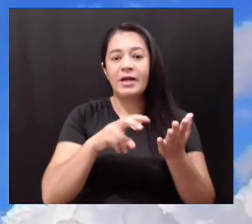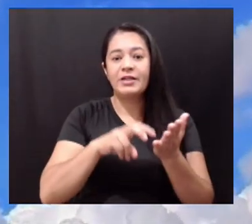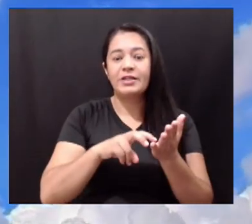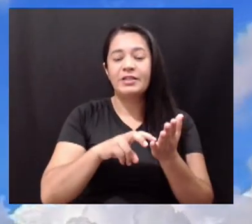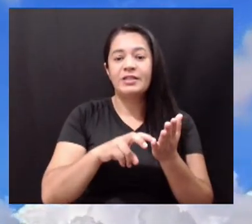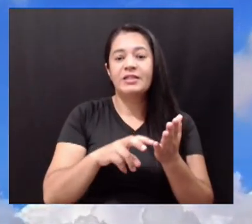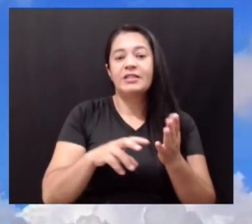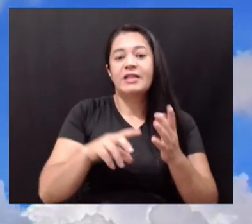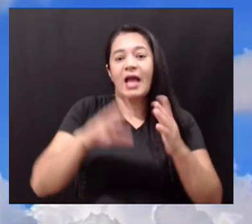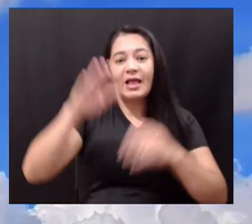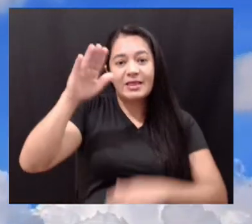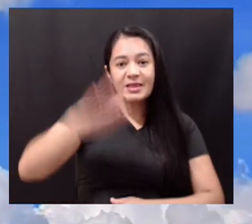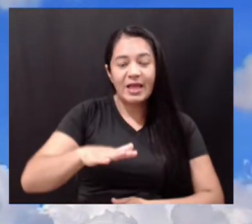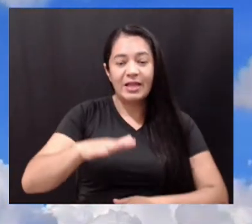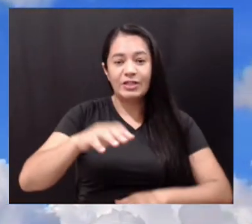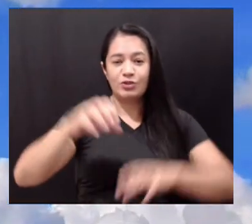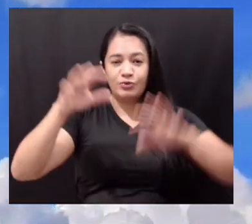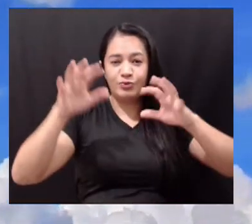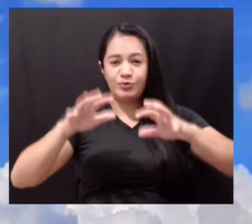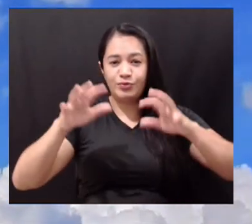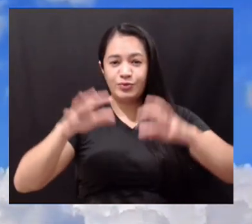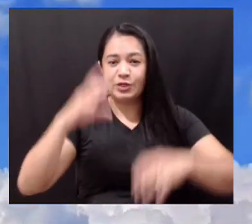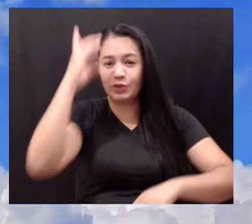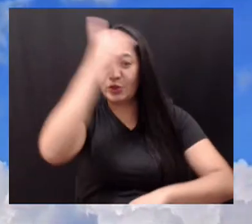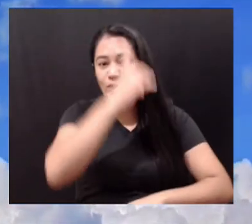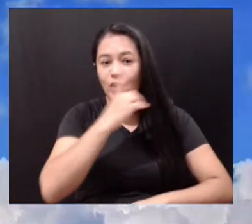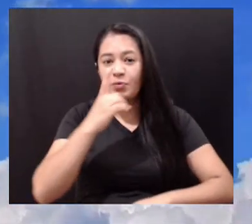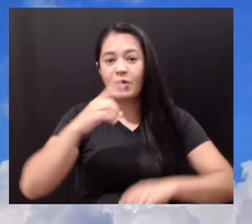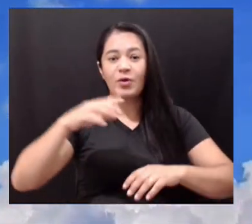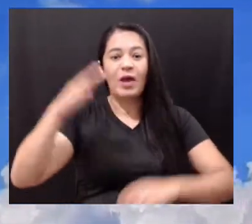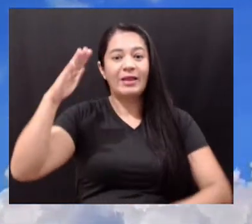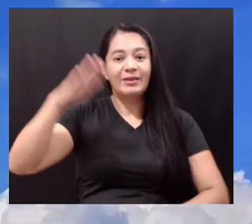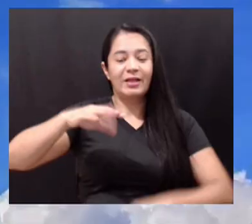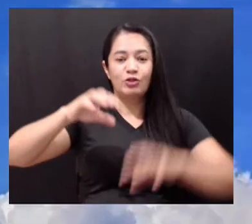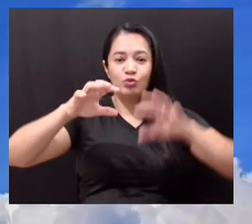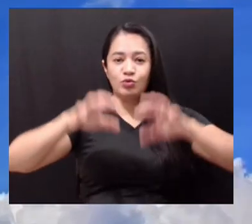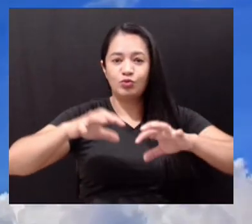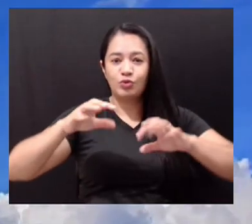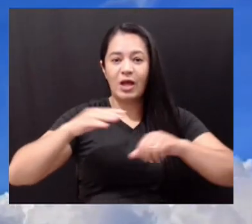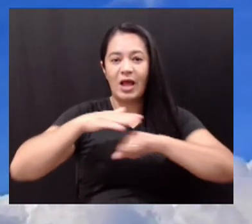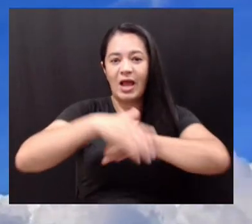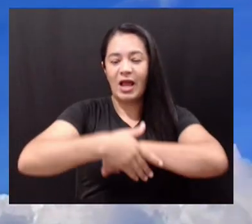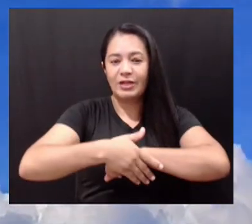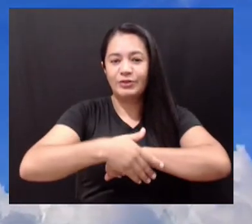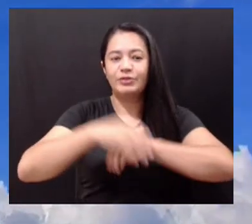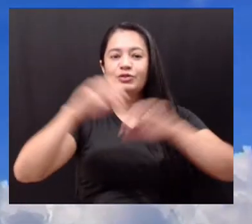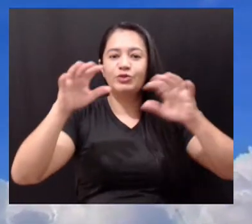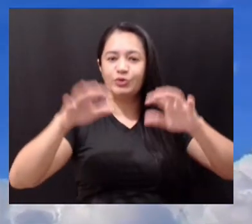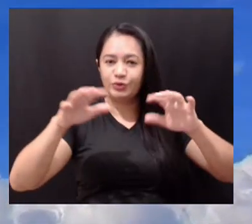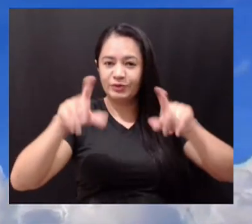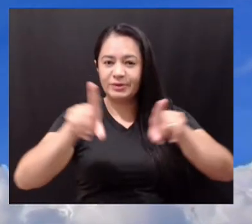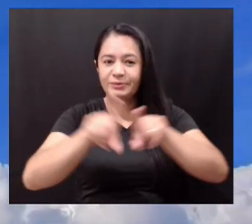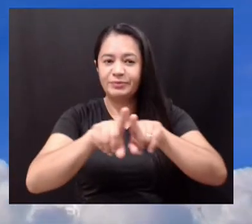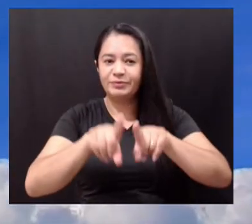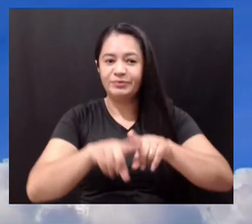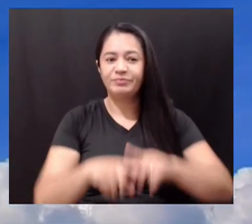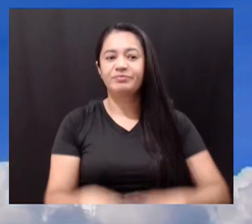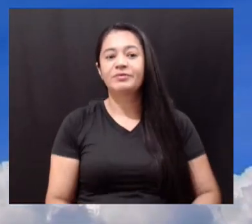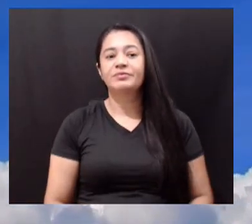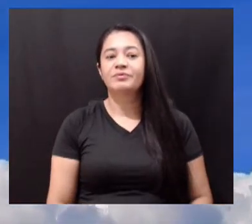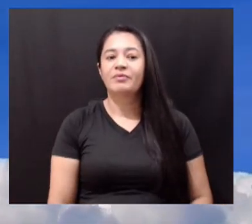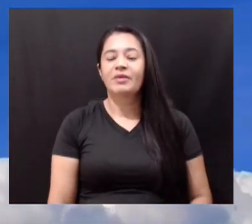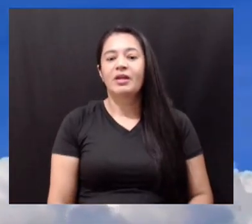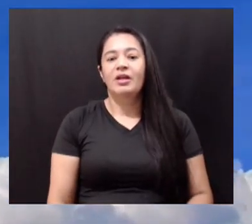domingo, então, previsão de chuva forte à tarde, à noite, pancadas de chuva e diminui um pouquinho a temperatura no domingo, mínima 21,